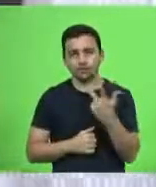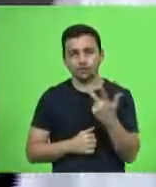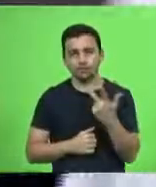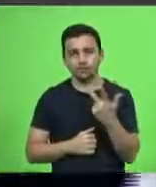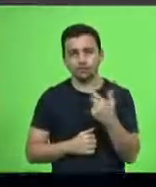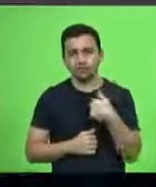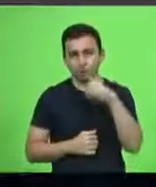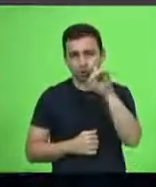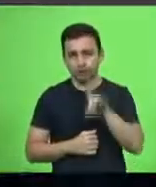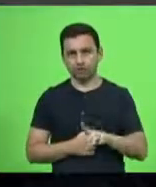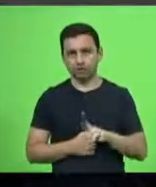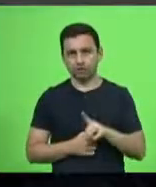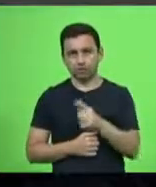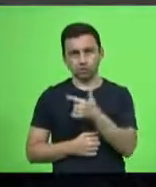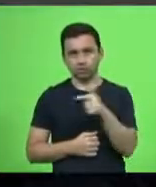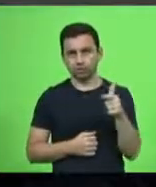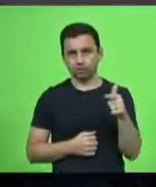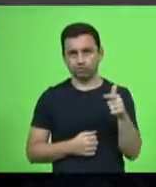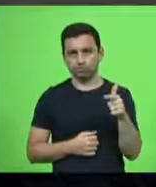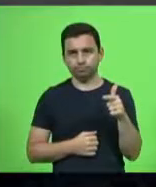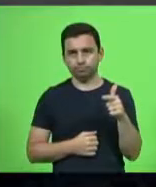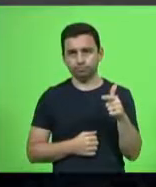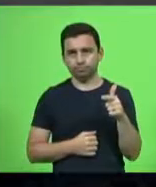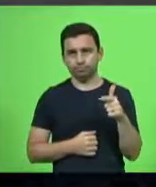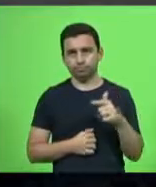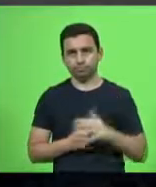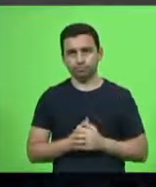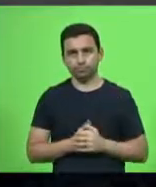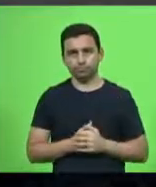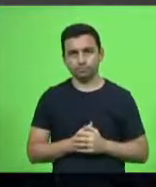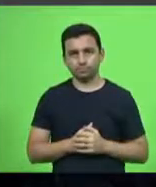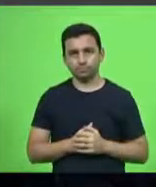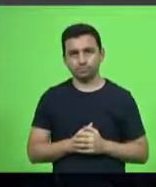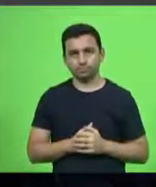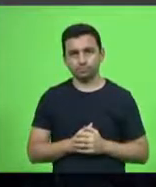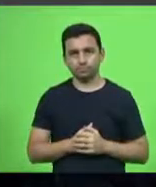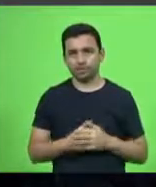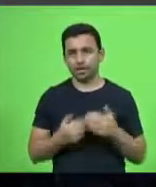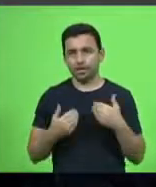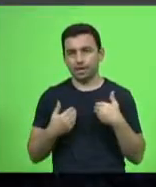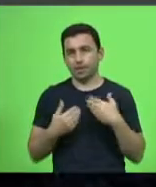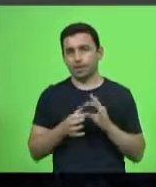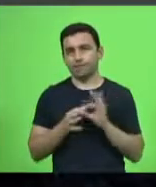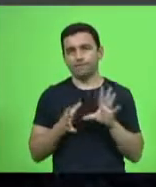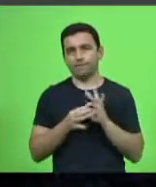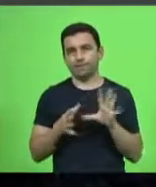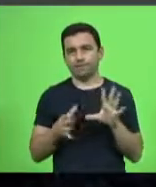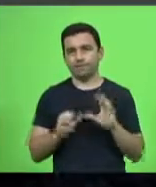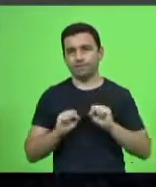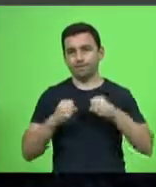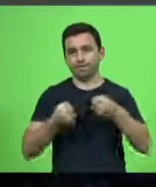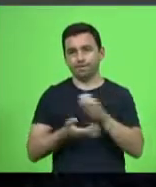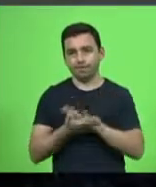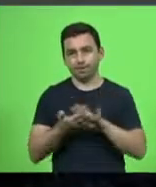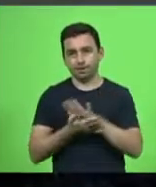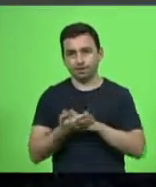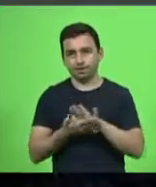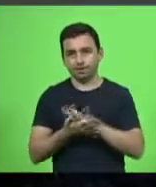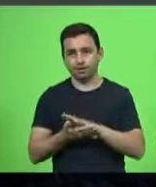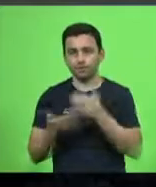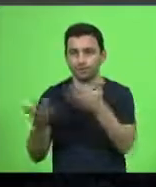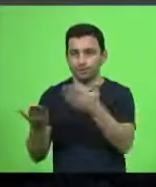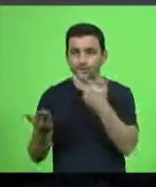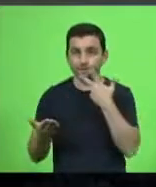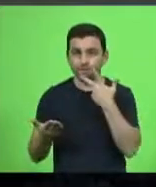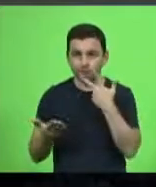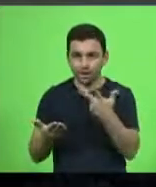direito e nem autoria, como é que se diz, a autorização para defender, mas quando Vossa Excelência fala